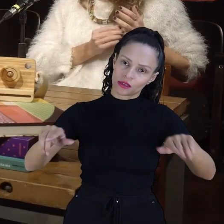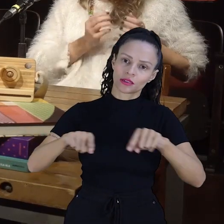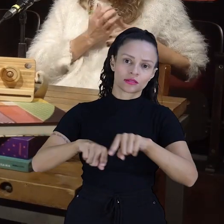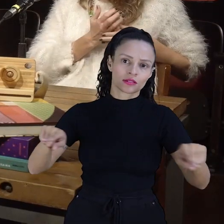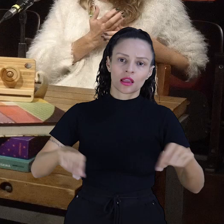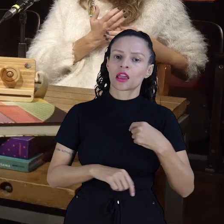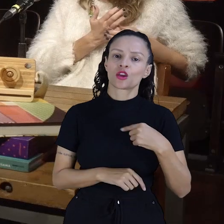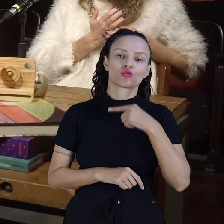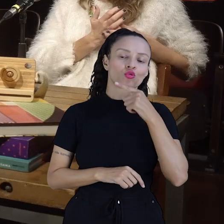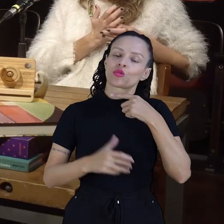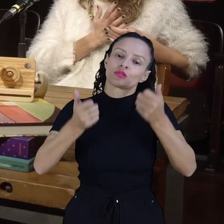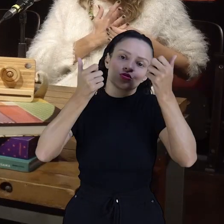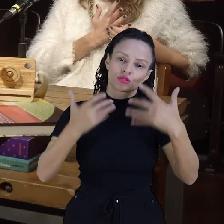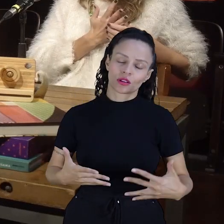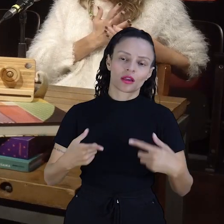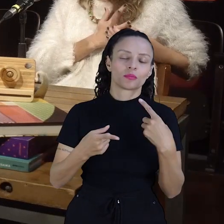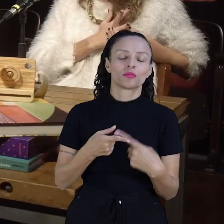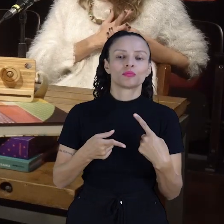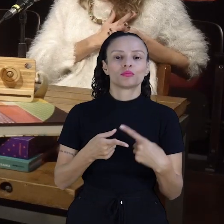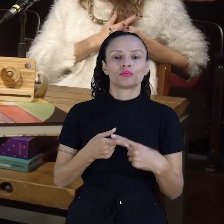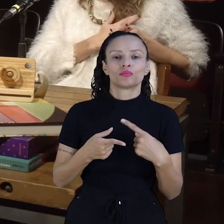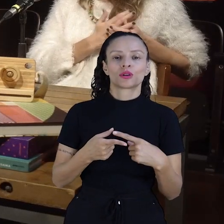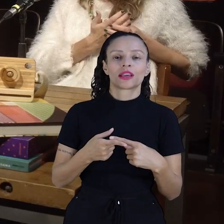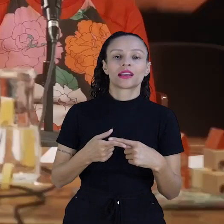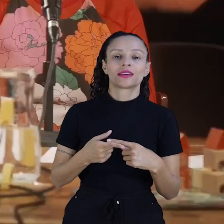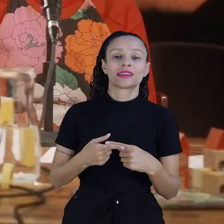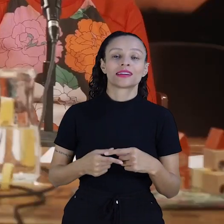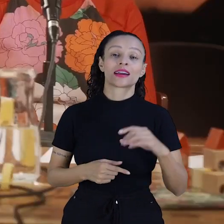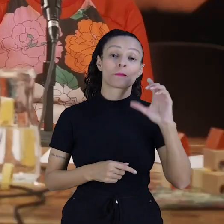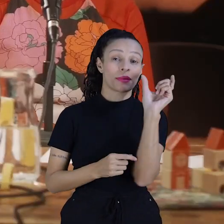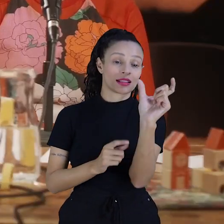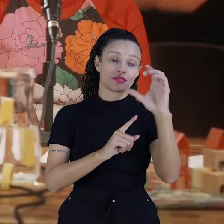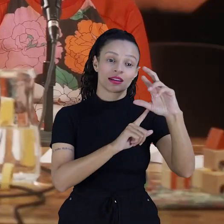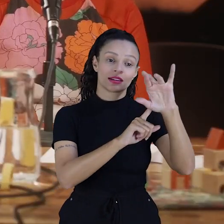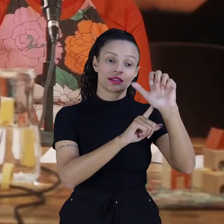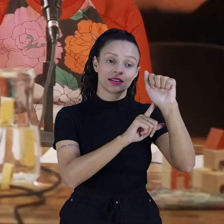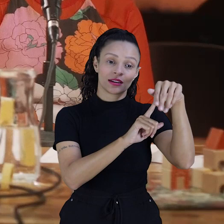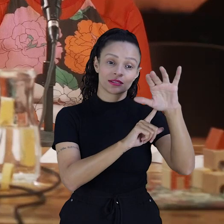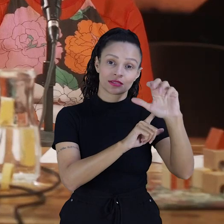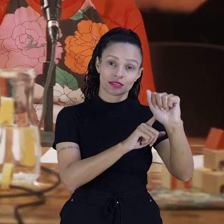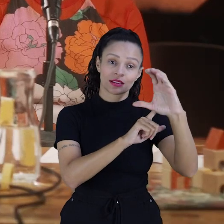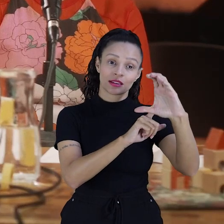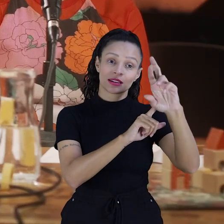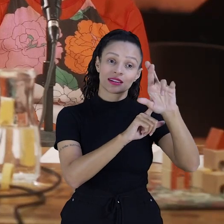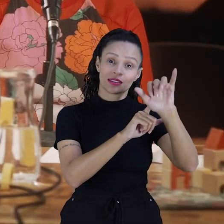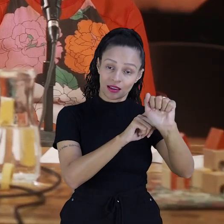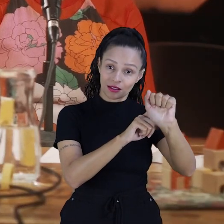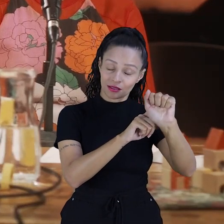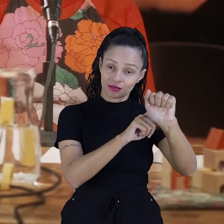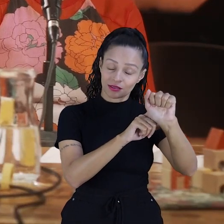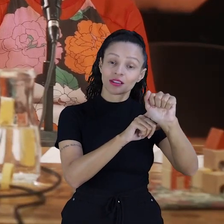para mim, que eu não consigo descrever, porque o próprio nome, né? Criança. Ó, as 4 primeiras letras.